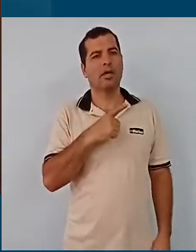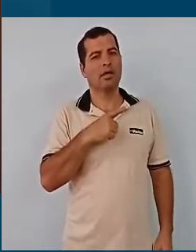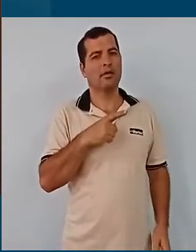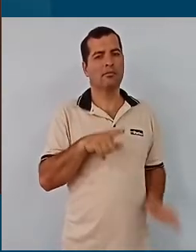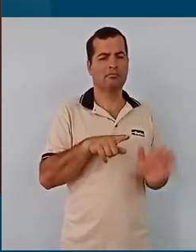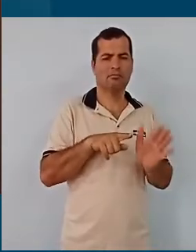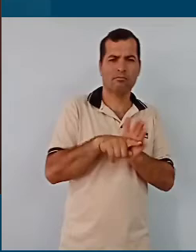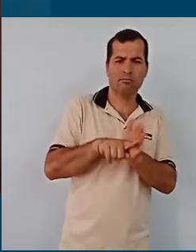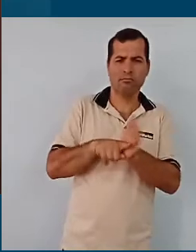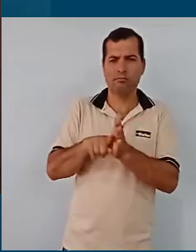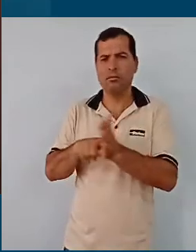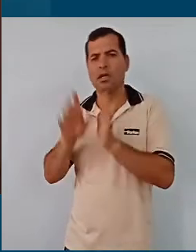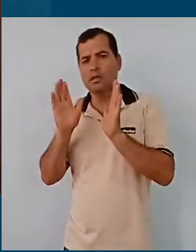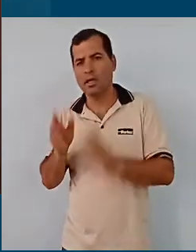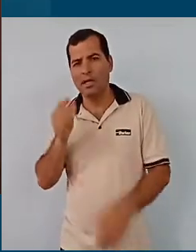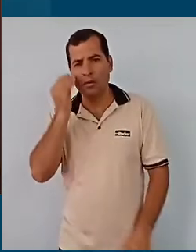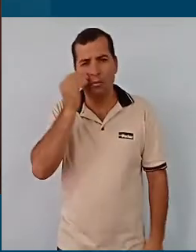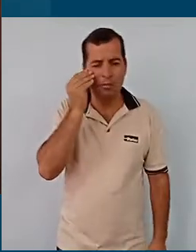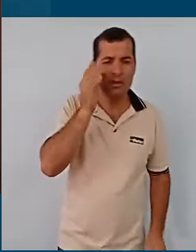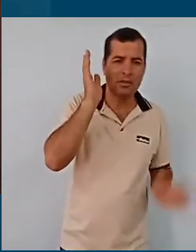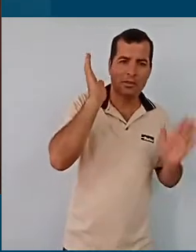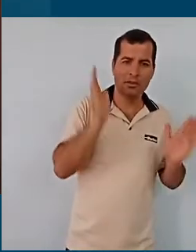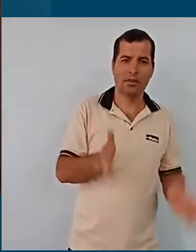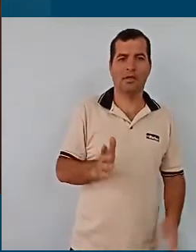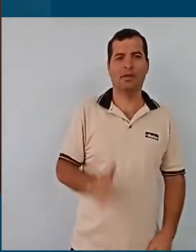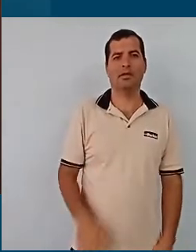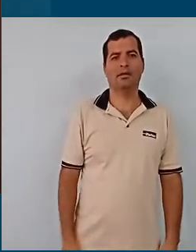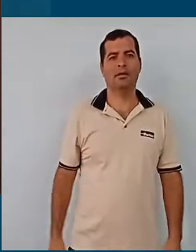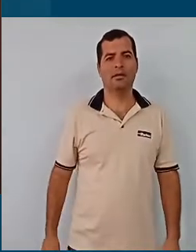de tantas experimentações.